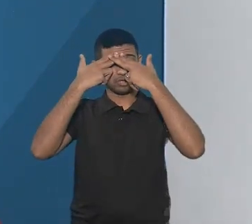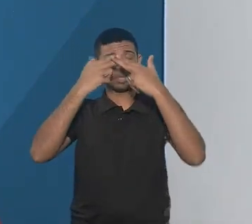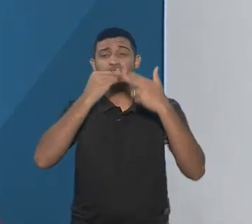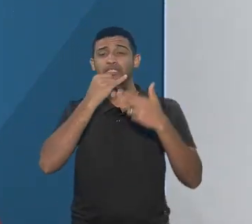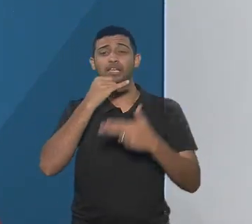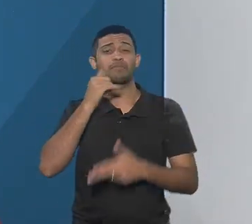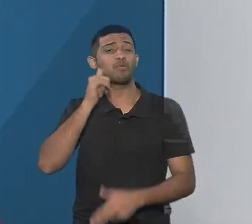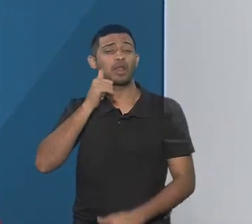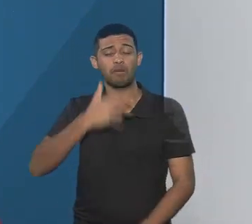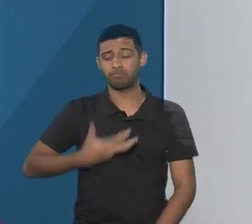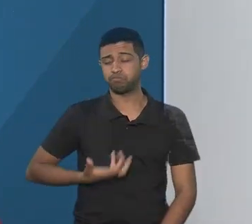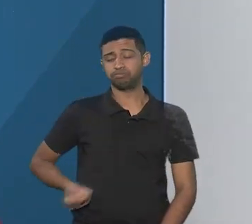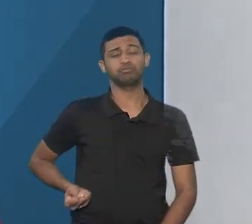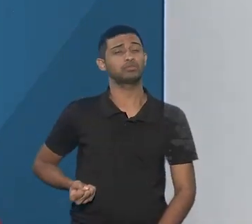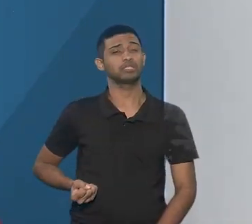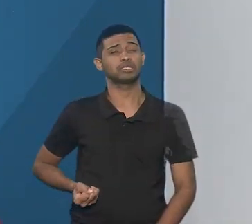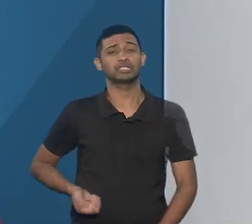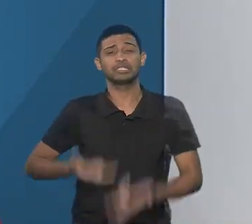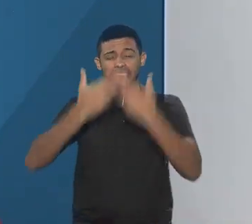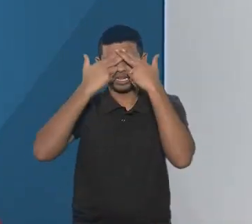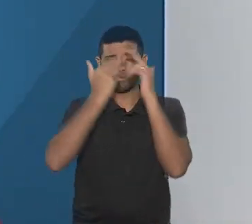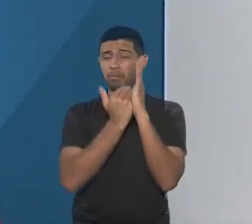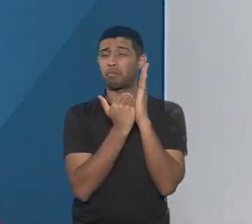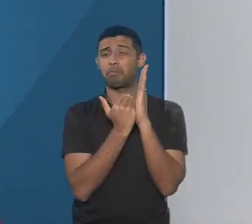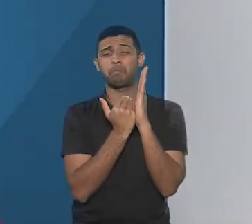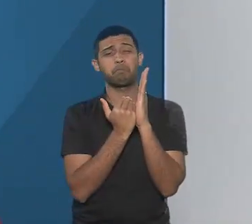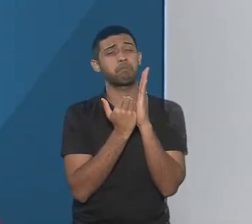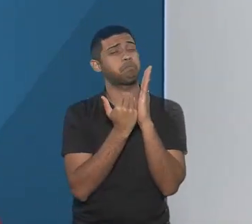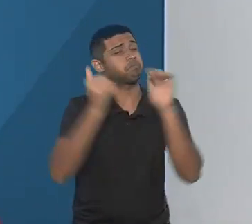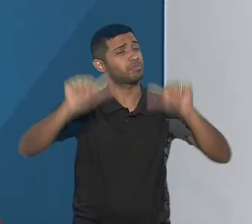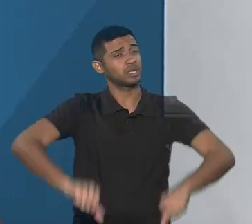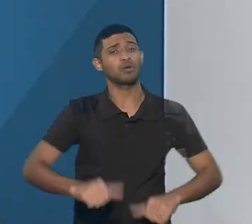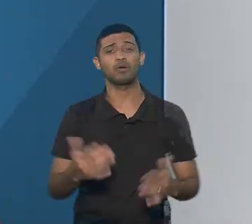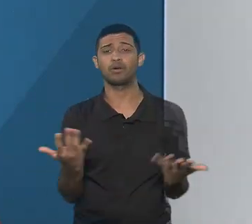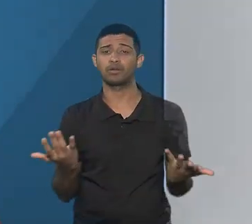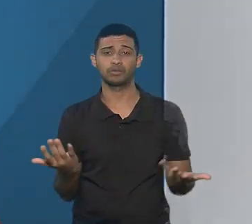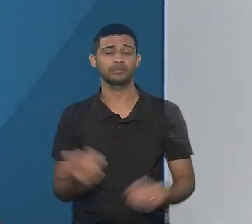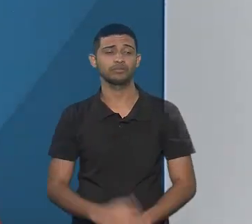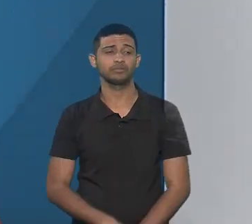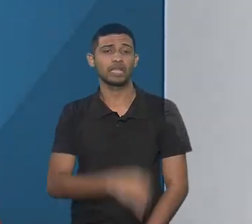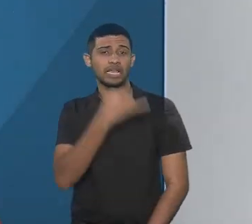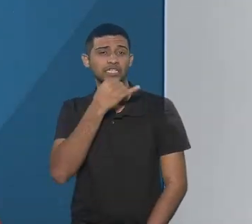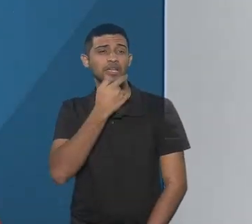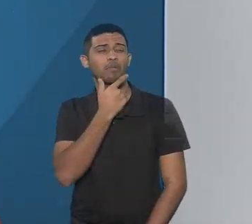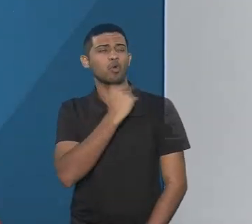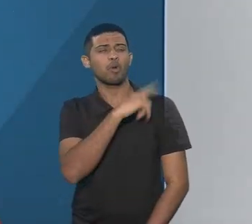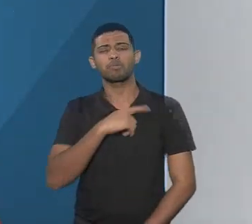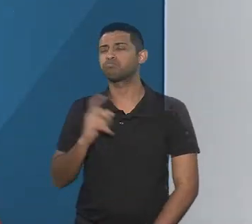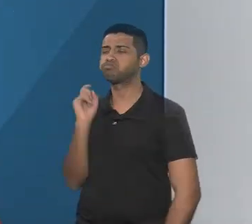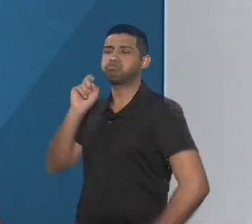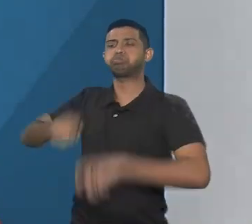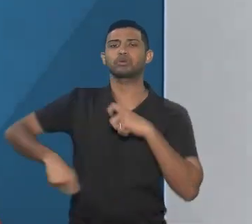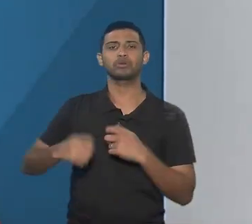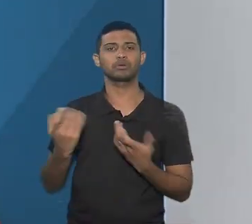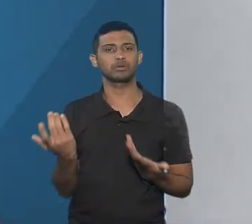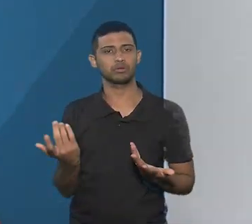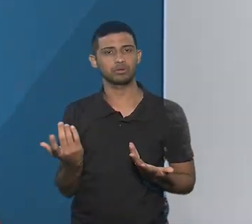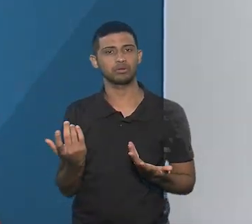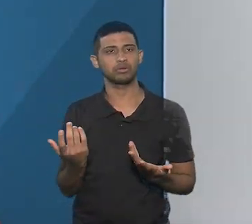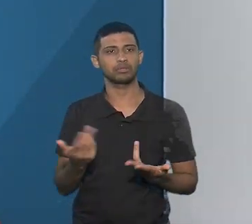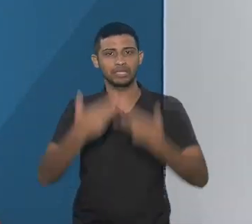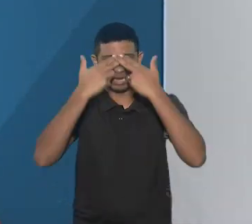causados pelo aborto são infinitamente maiores do que os traumas causados, por exemplo, por um